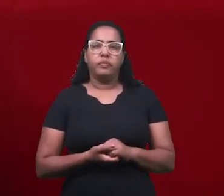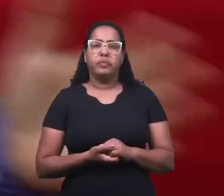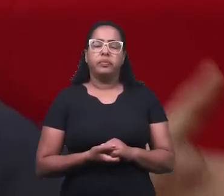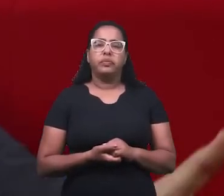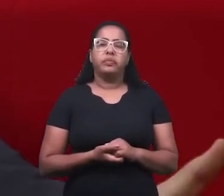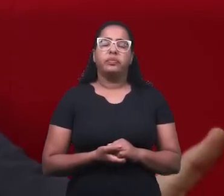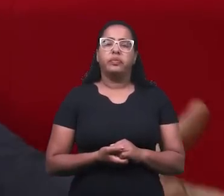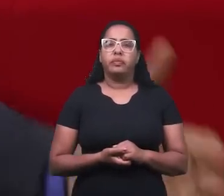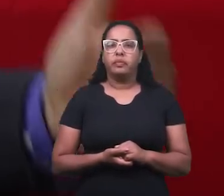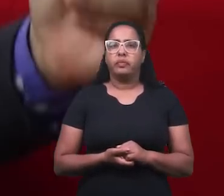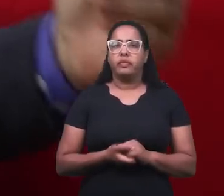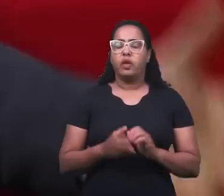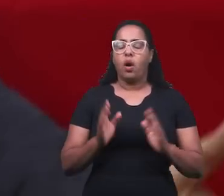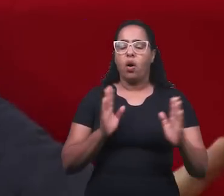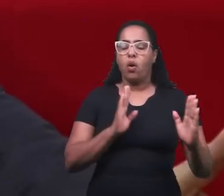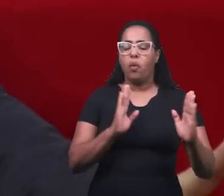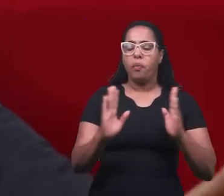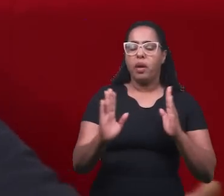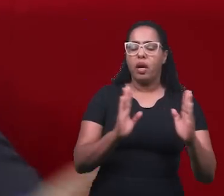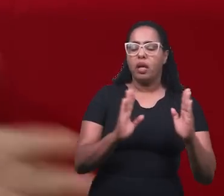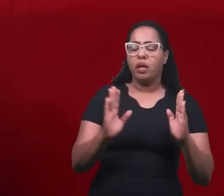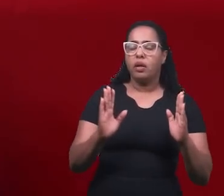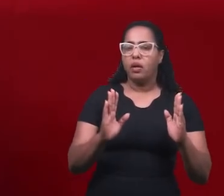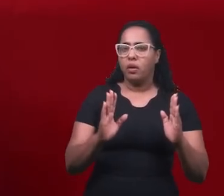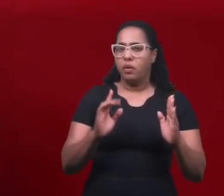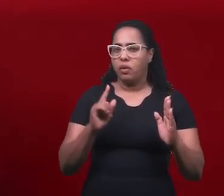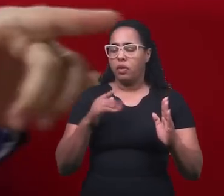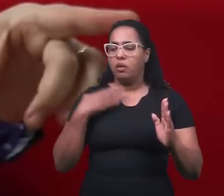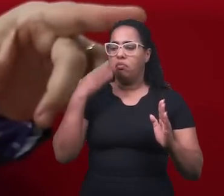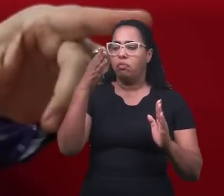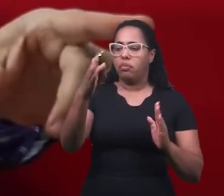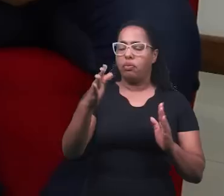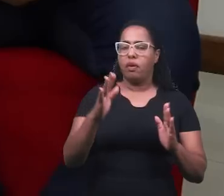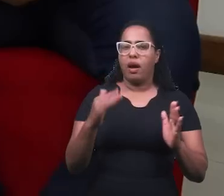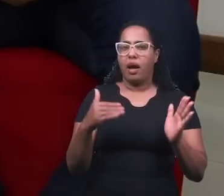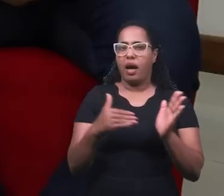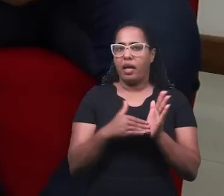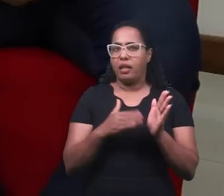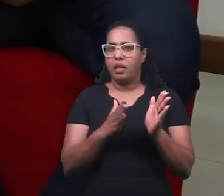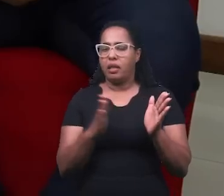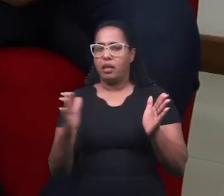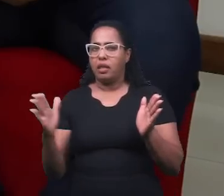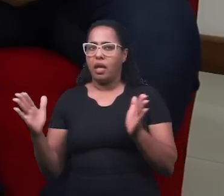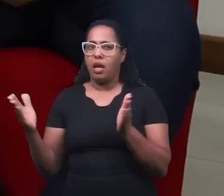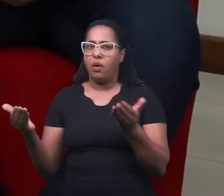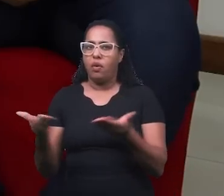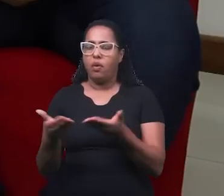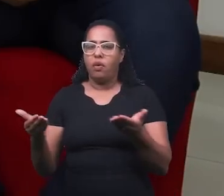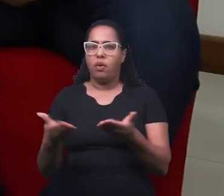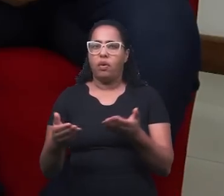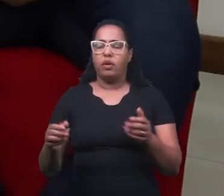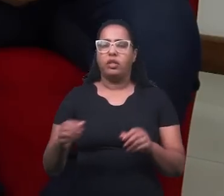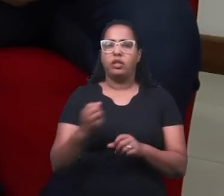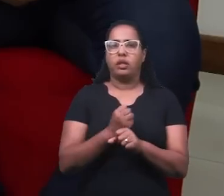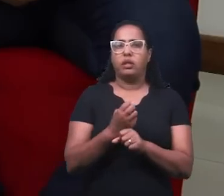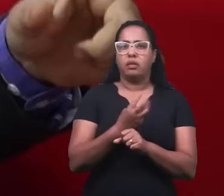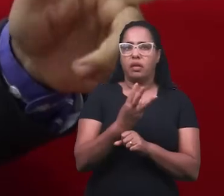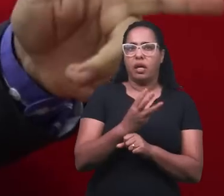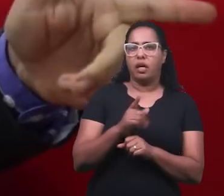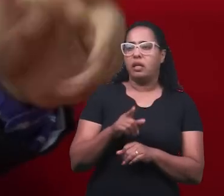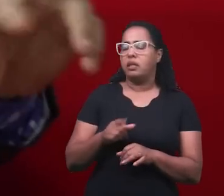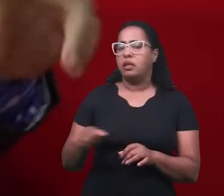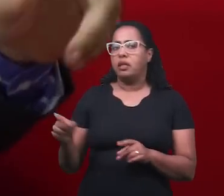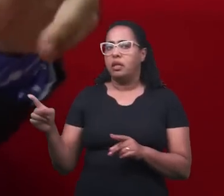entre esses dois pontos, né, o momento que vocês chegaram até hoje, quanto tempo vocês estão lá? Eu, 3 anos. Três anos, vocês?